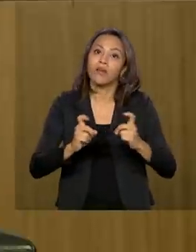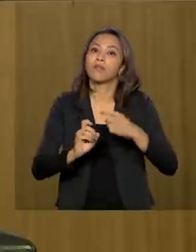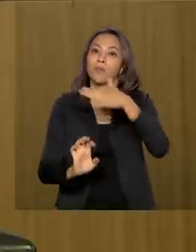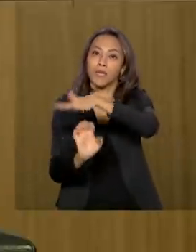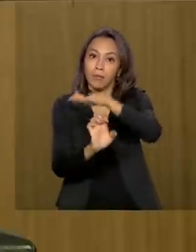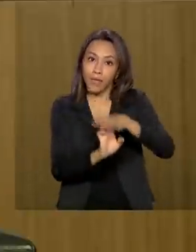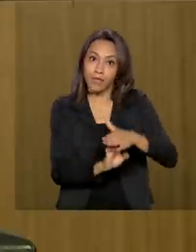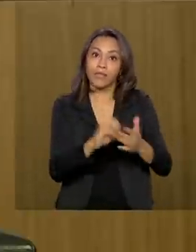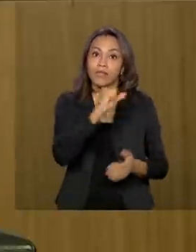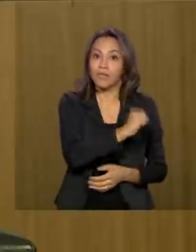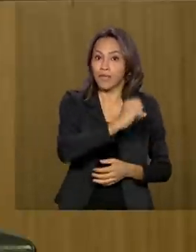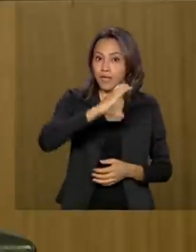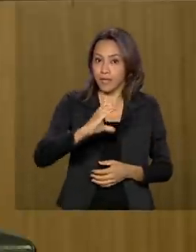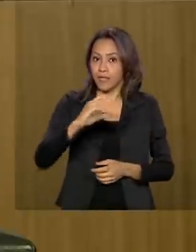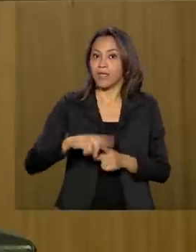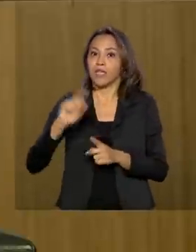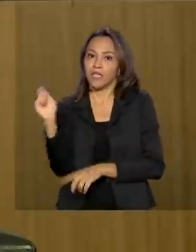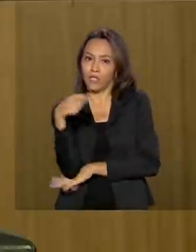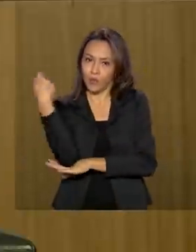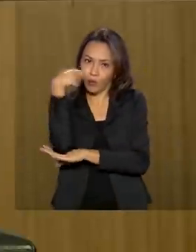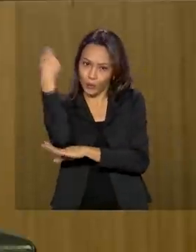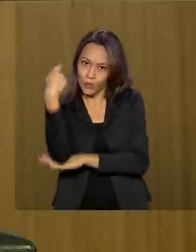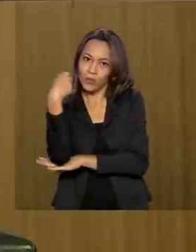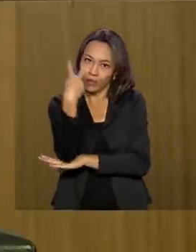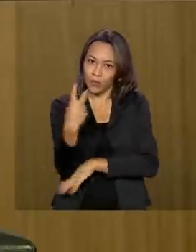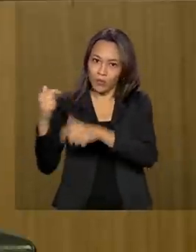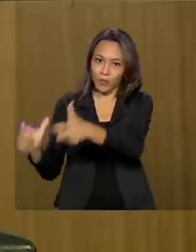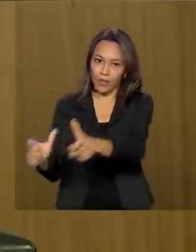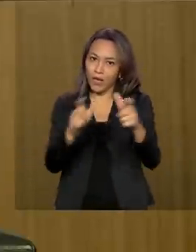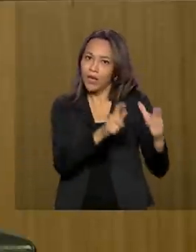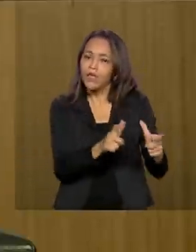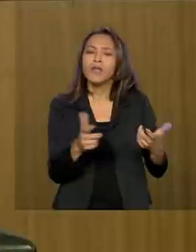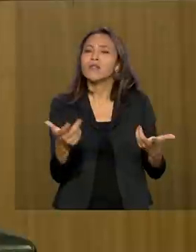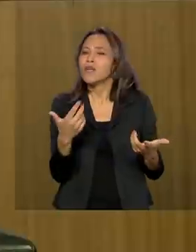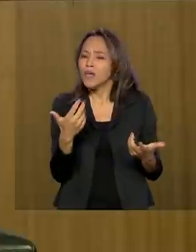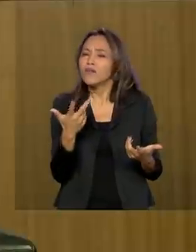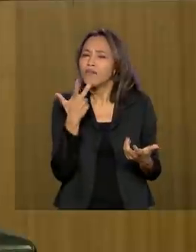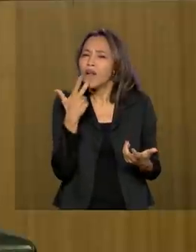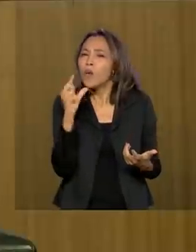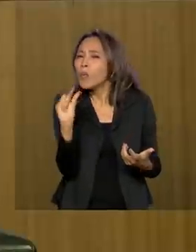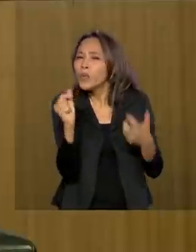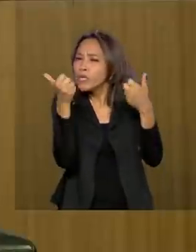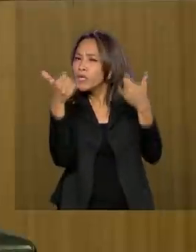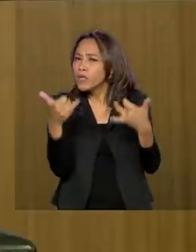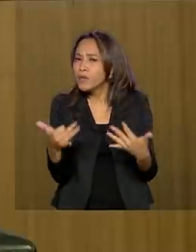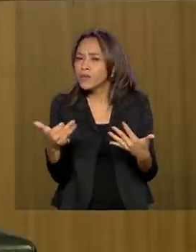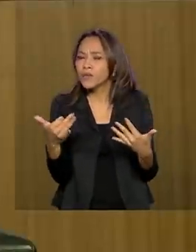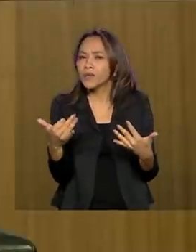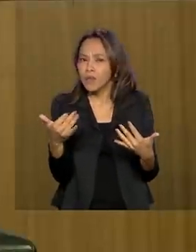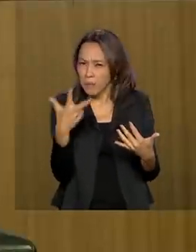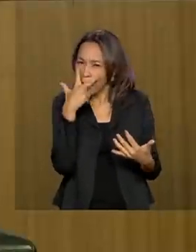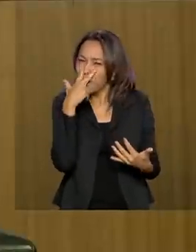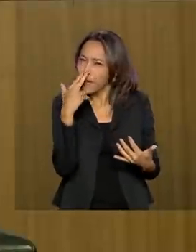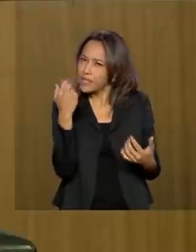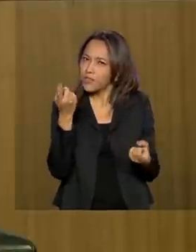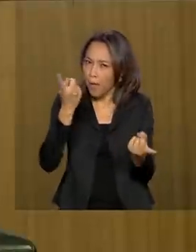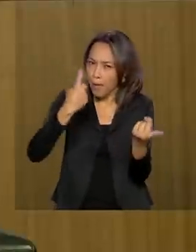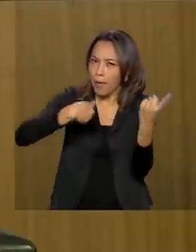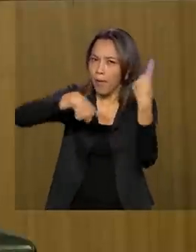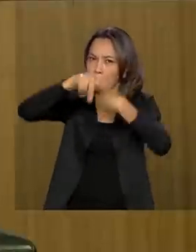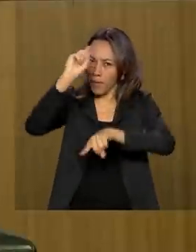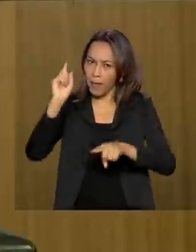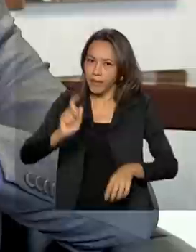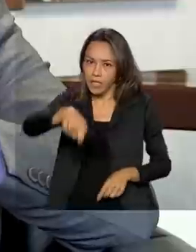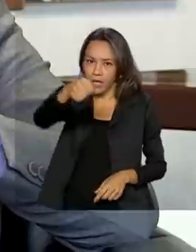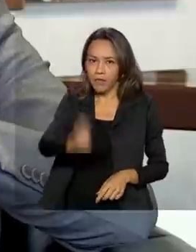Sul e Santa Catarina, Aparatos da Serra e Serra Geral. Eu queria que o senhor comentasse um pouco, me parece que foi muito bem sucedido esse processo